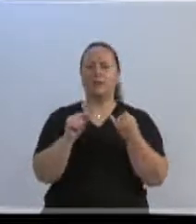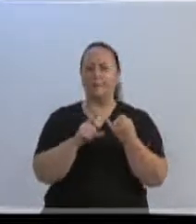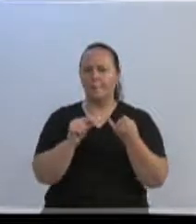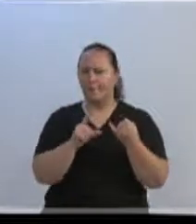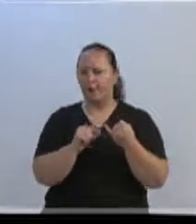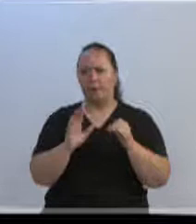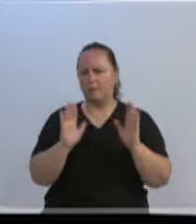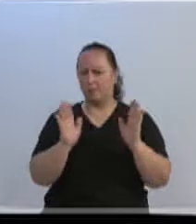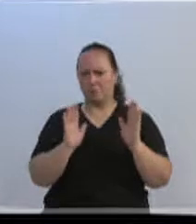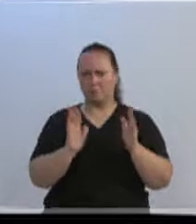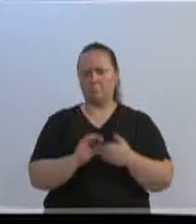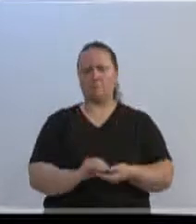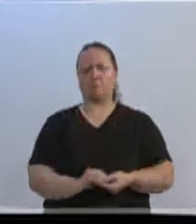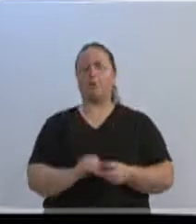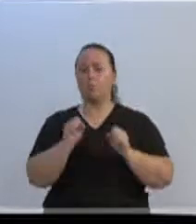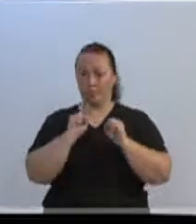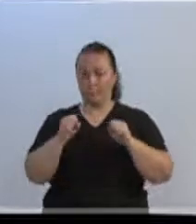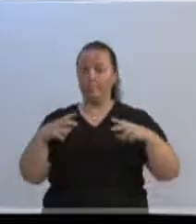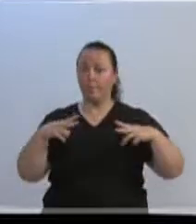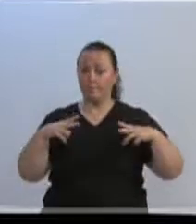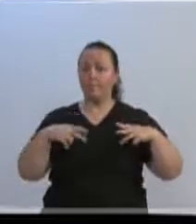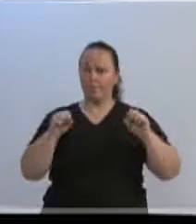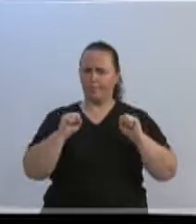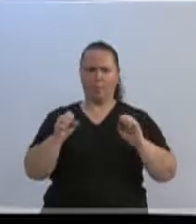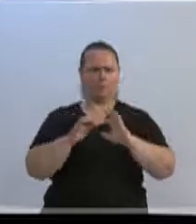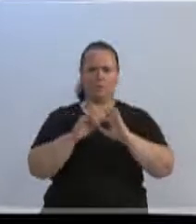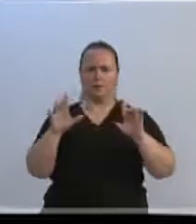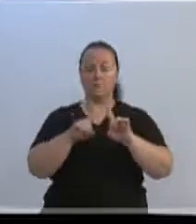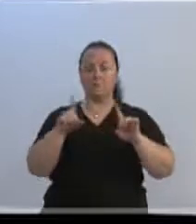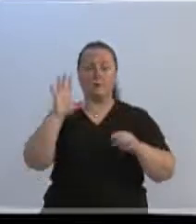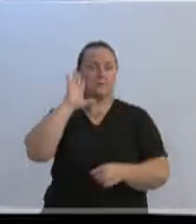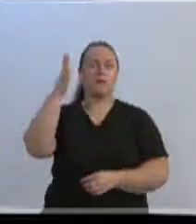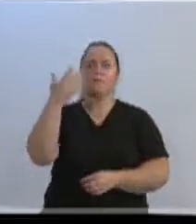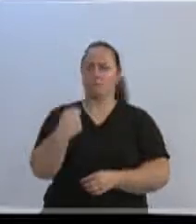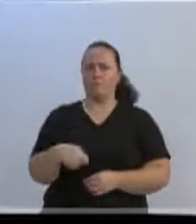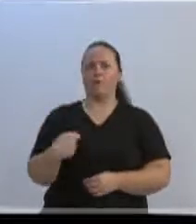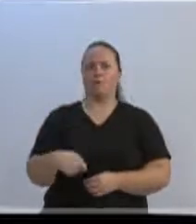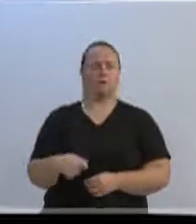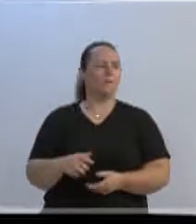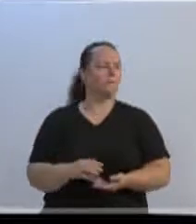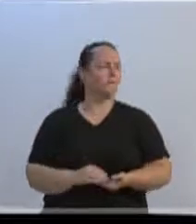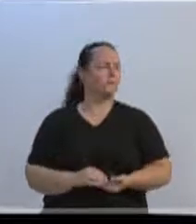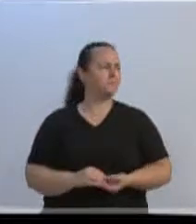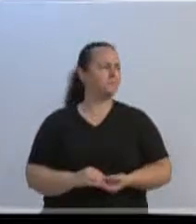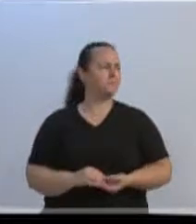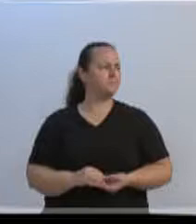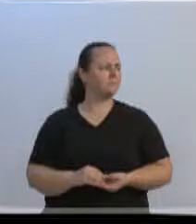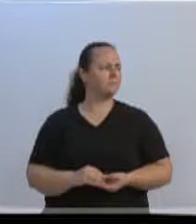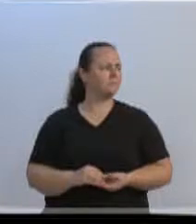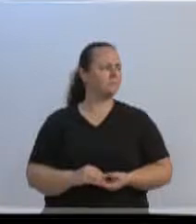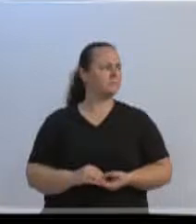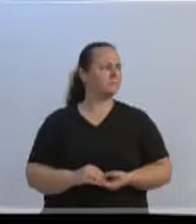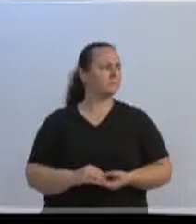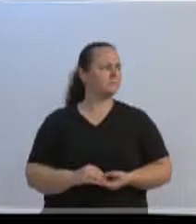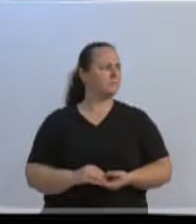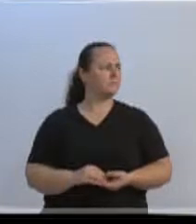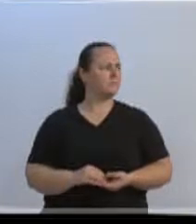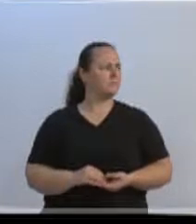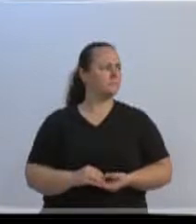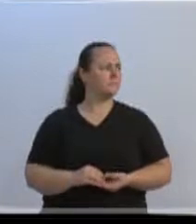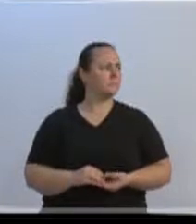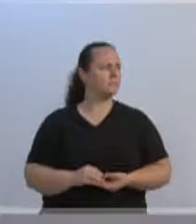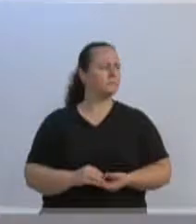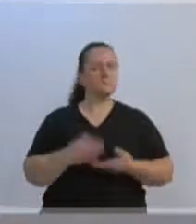tudo bem em caixa pode se privatiza também não tem problemas podem fazer se quiserem desde que resolva rodoviária próximo paredão cesta em agosto atenção essas rodovias obrigado a